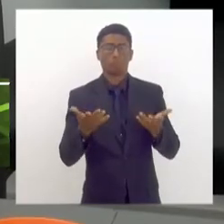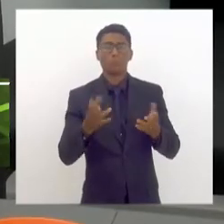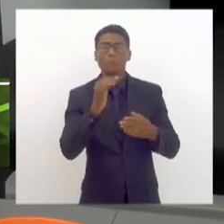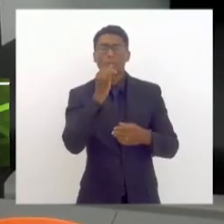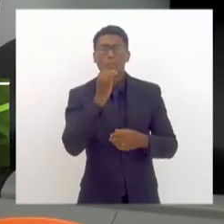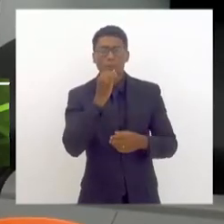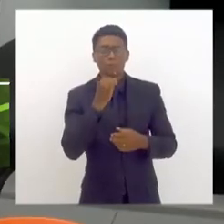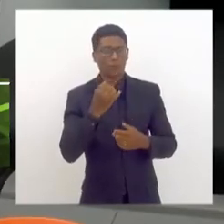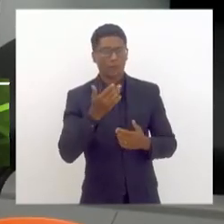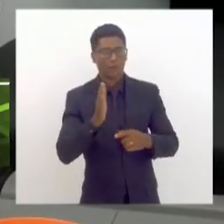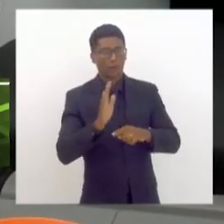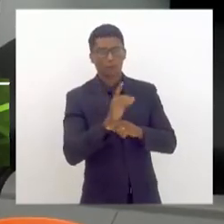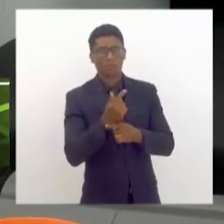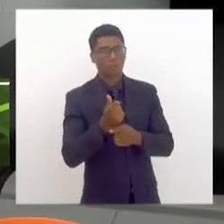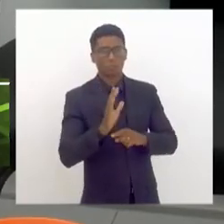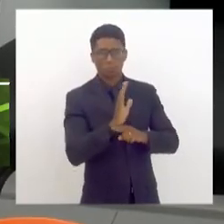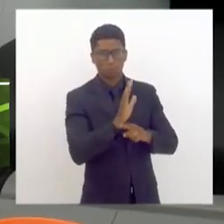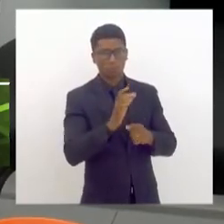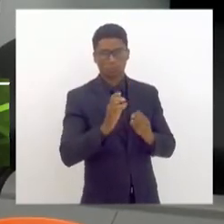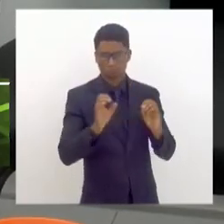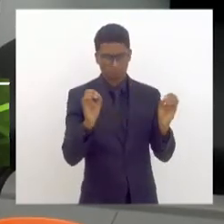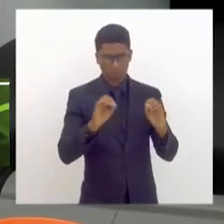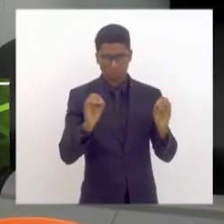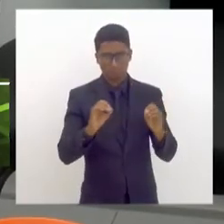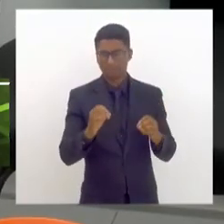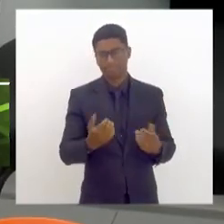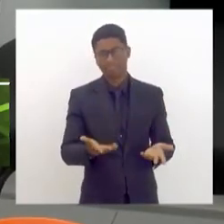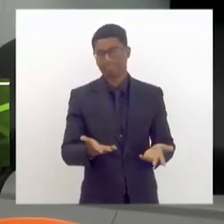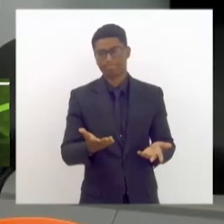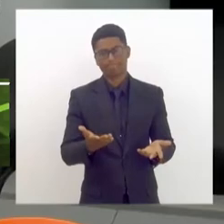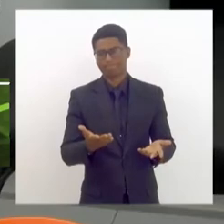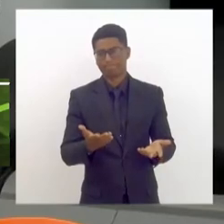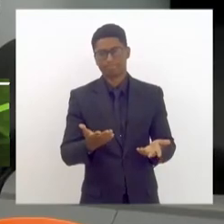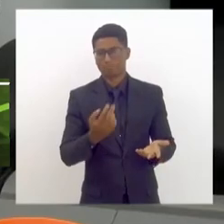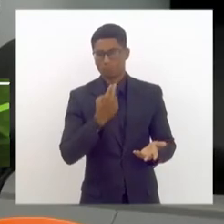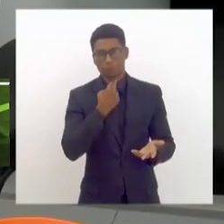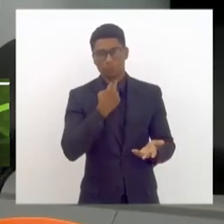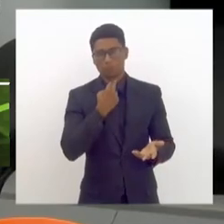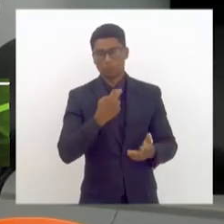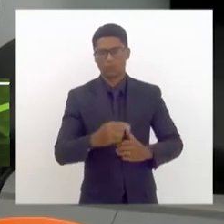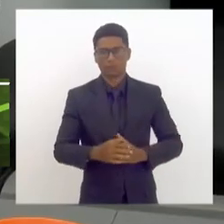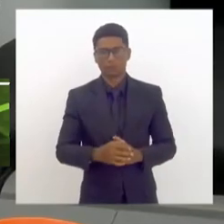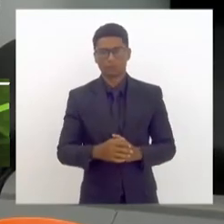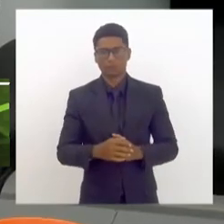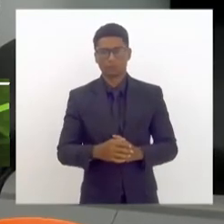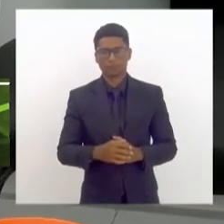né, tudo isso. Então, esse é um aspecto, né?